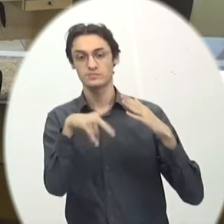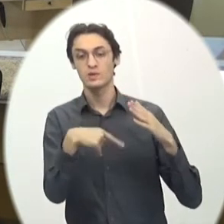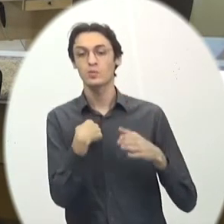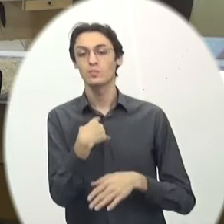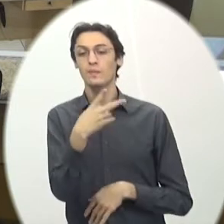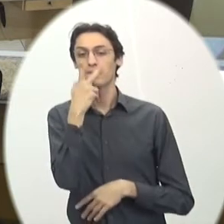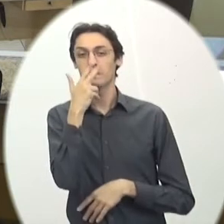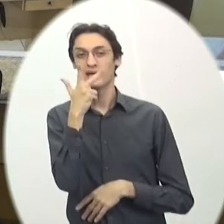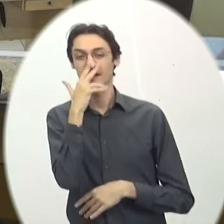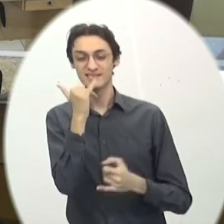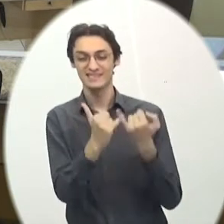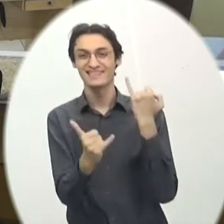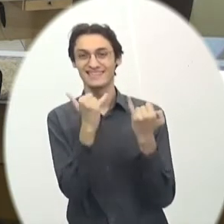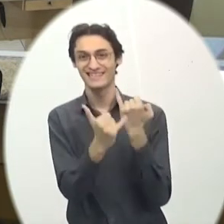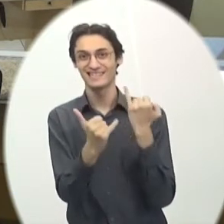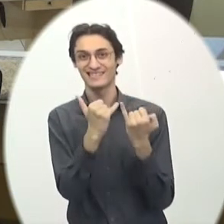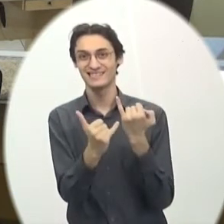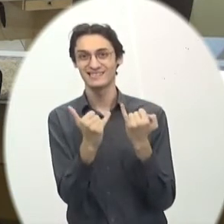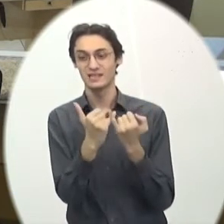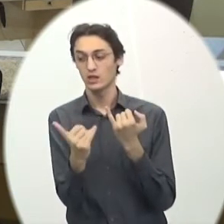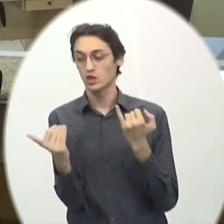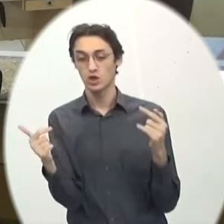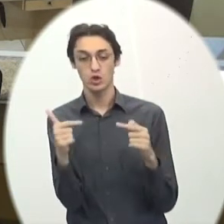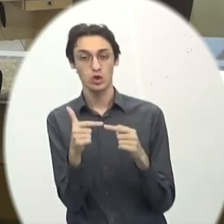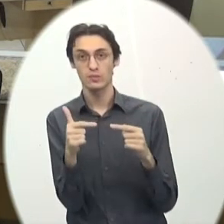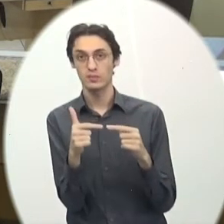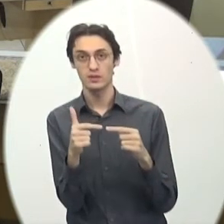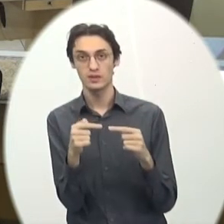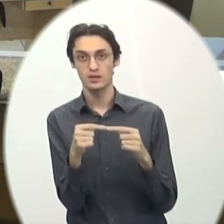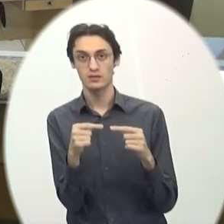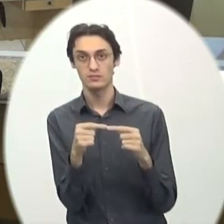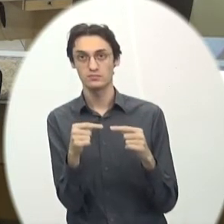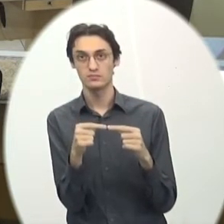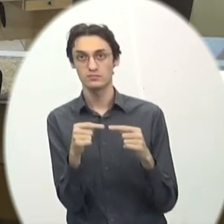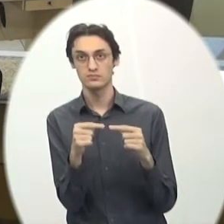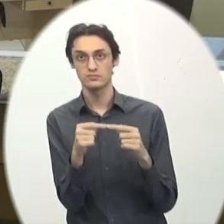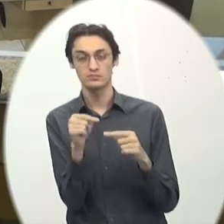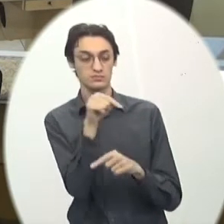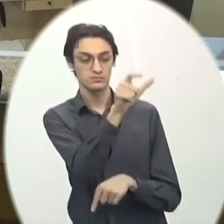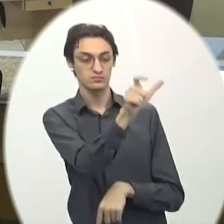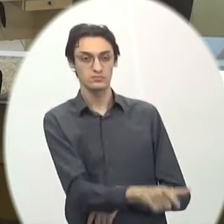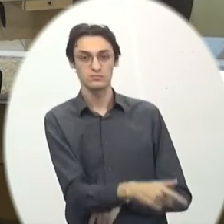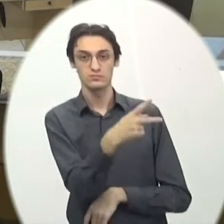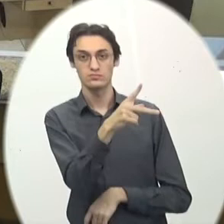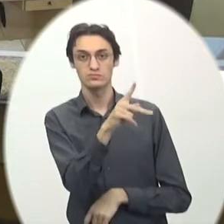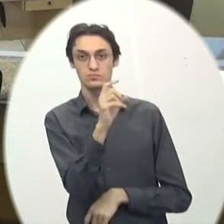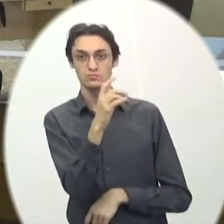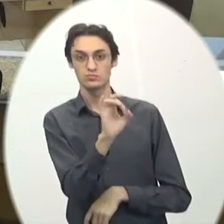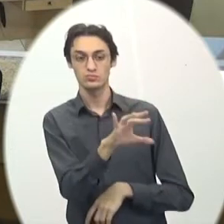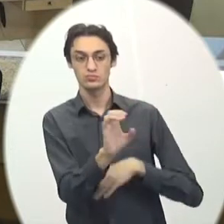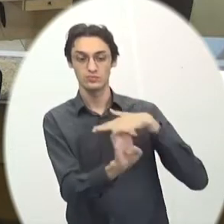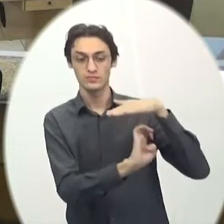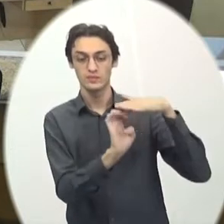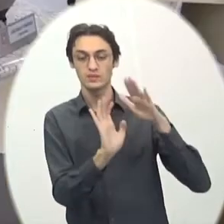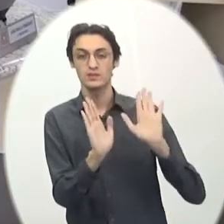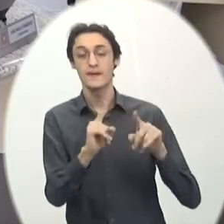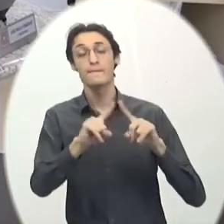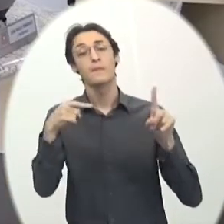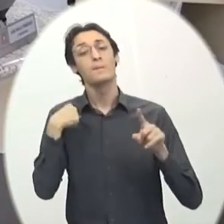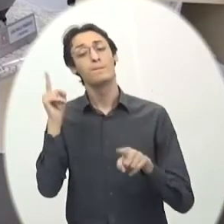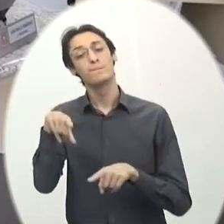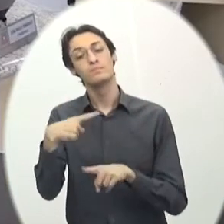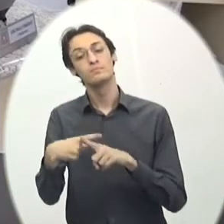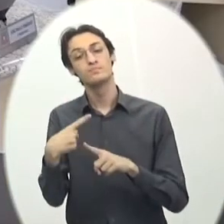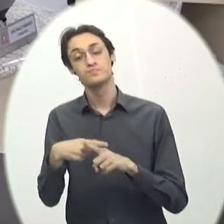coincidência ou não, implica muito, porque ele é funcionário, não talvez o senhor, pessoa, empresa, mas pelo fato